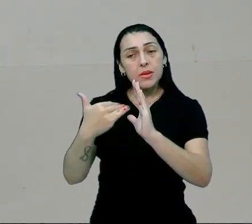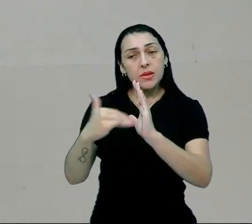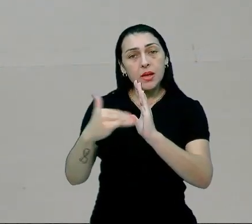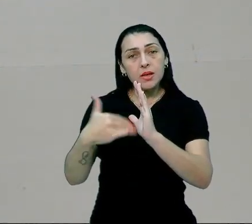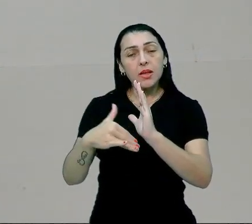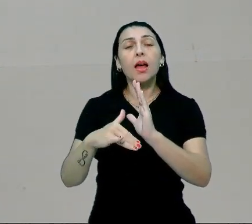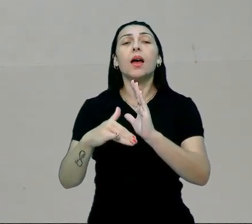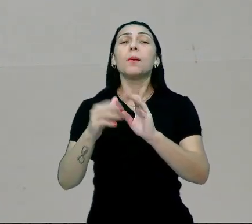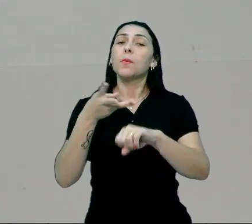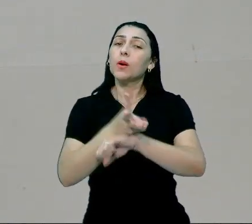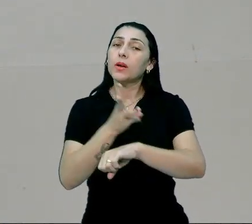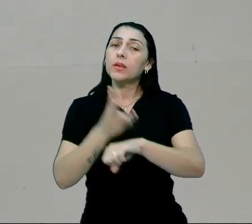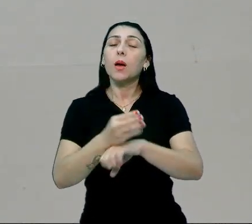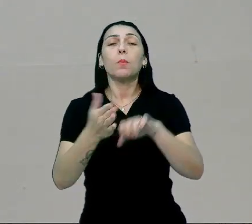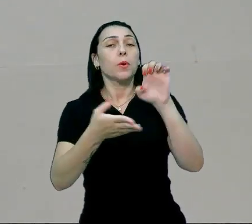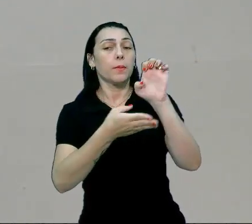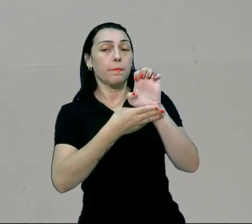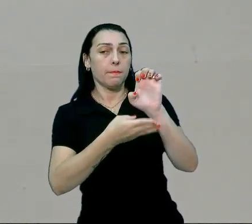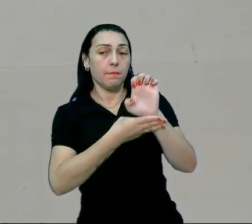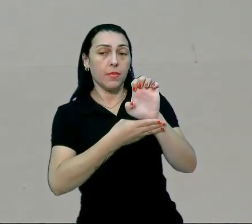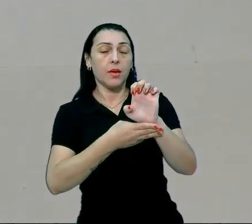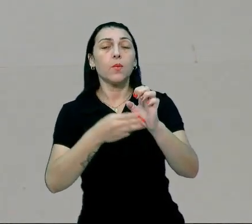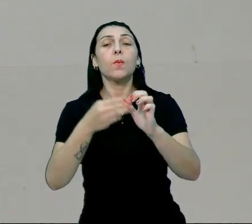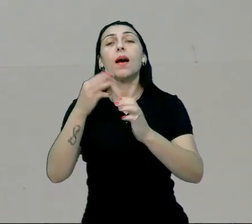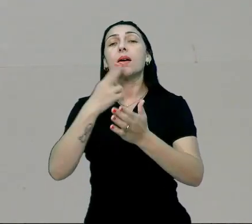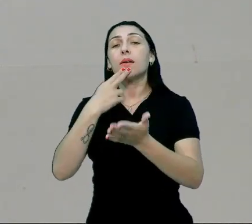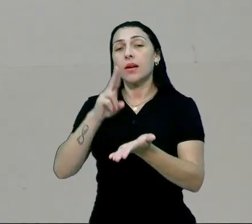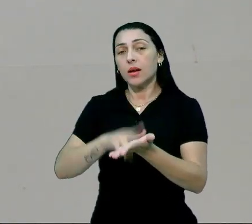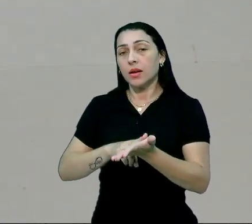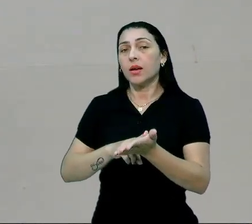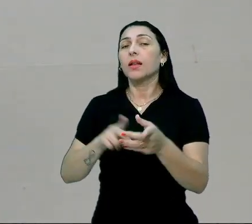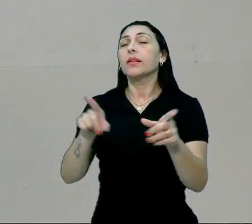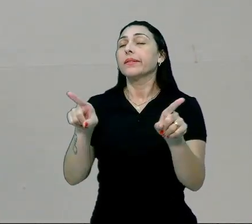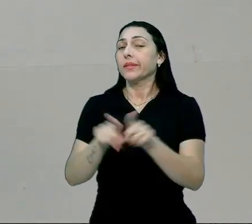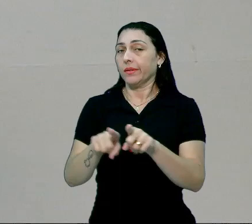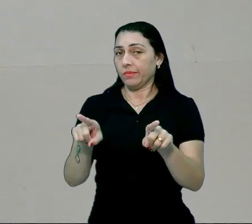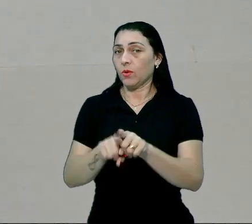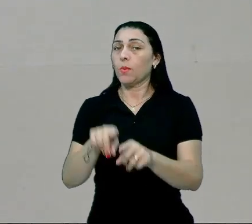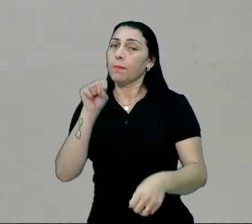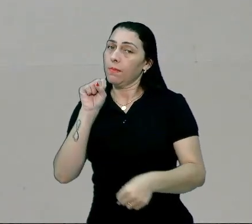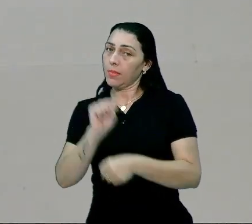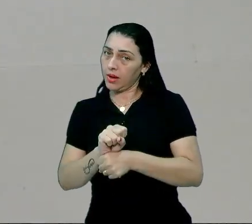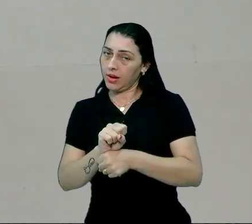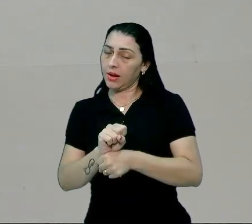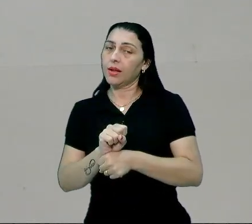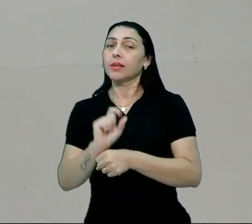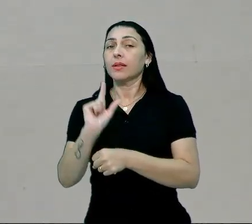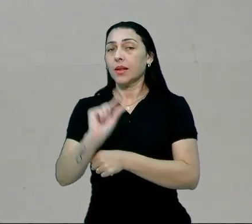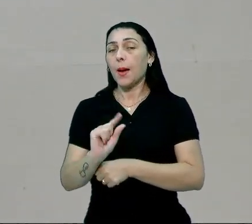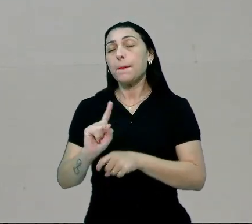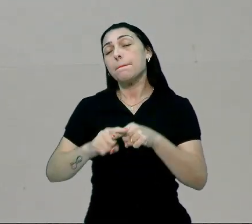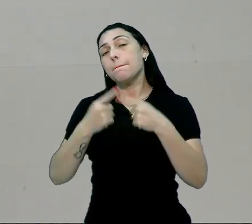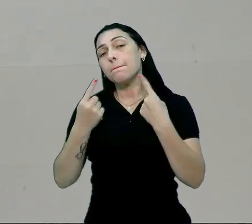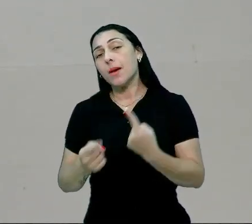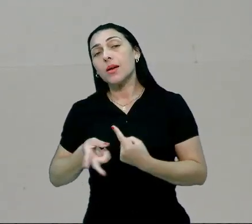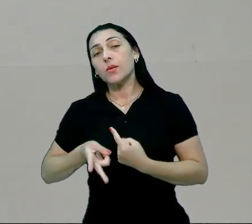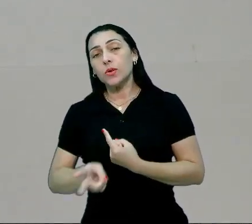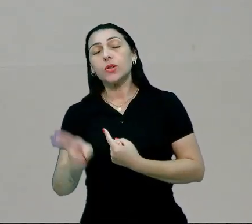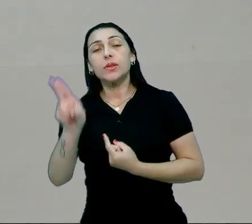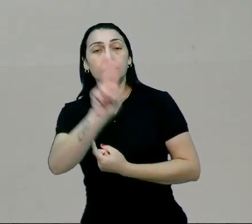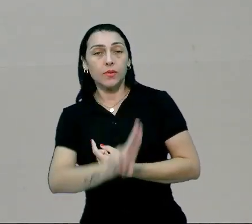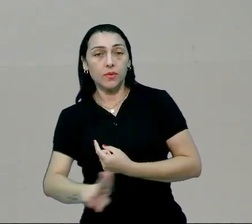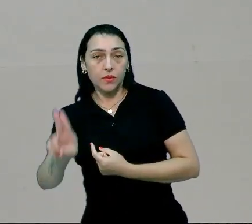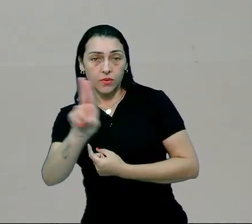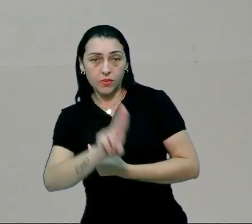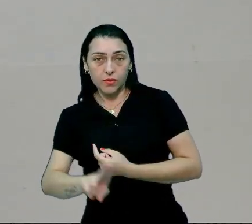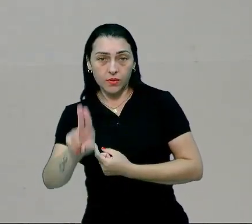mensagens via WhatsApp ou então um e-mail, né? A carta, ela está um pouco aposentada, mas continua sendo usada